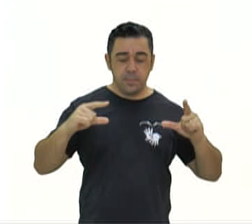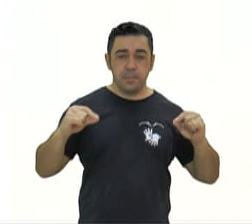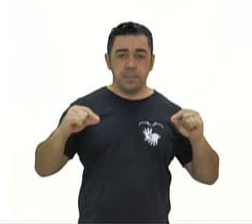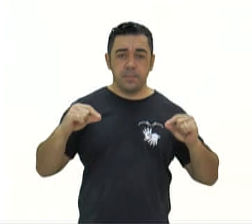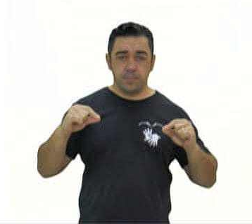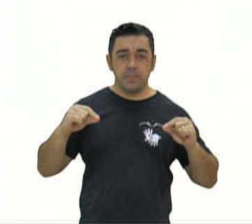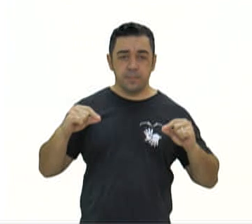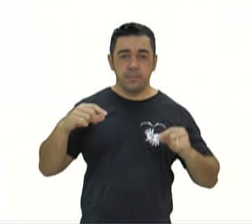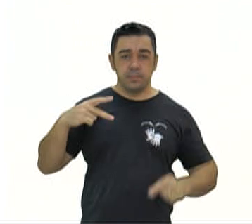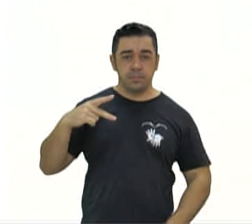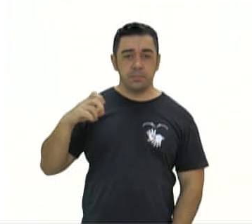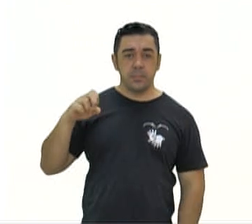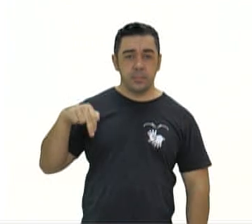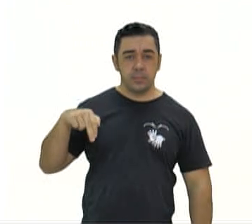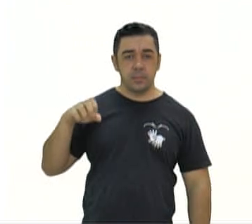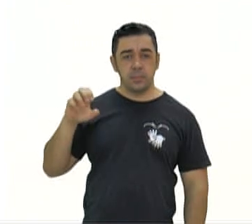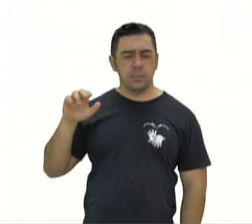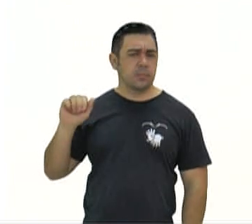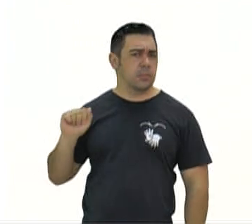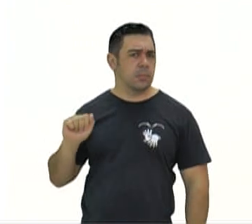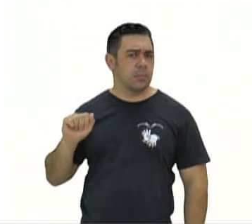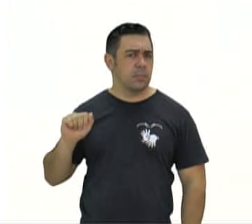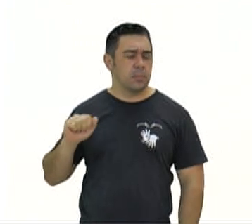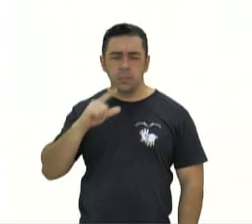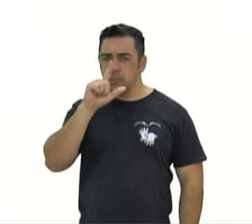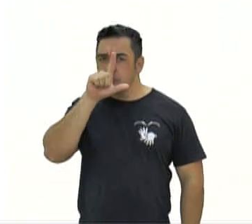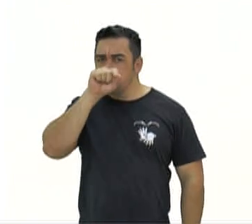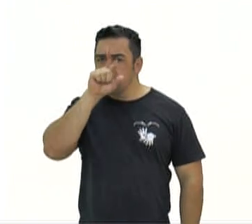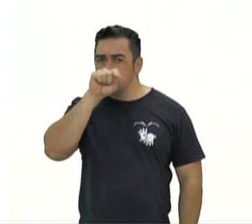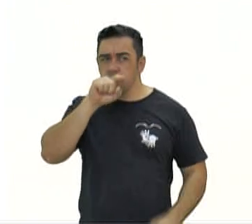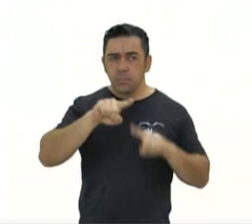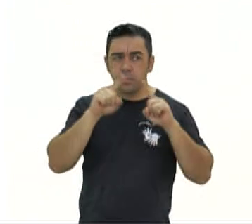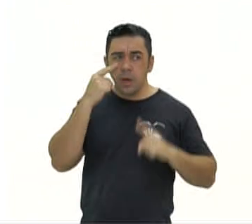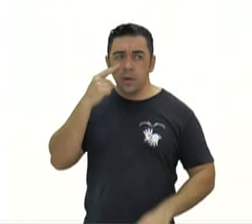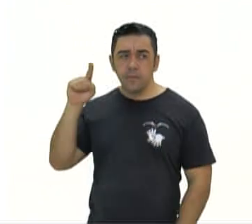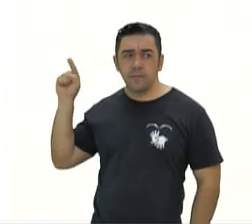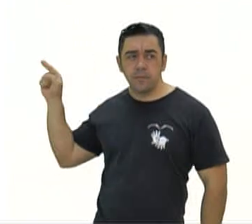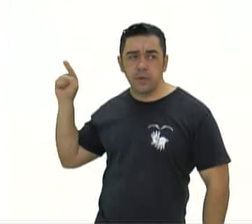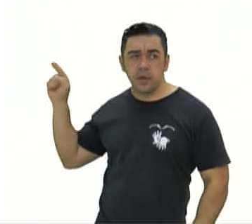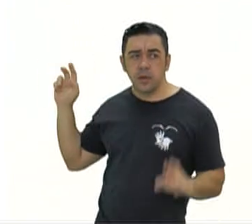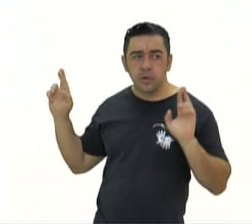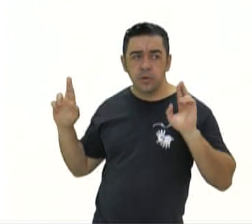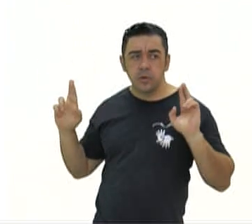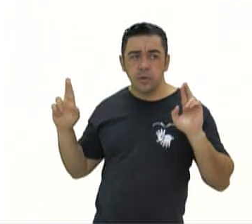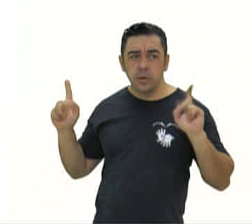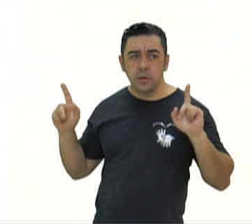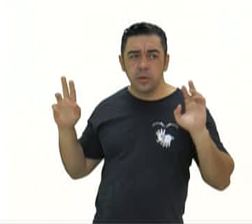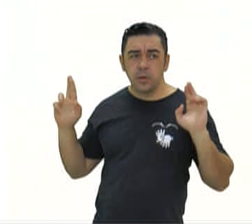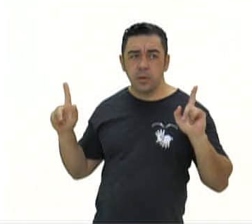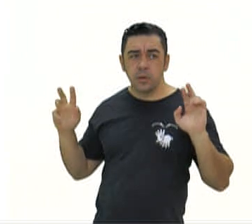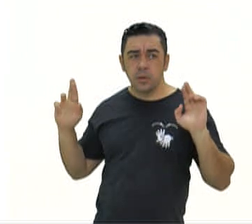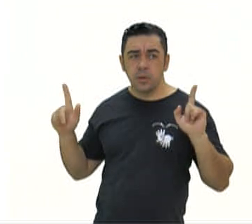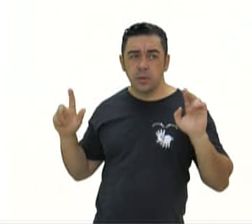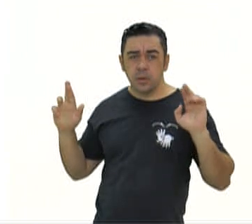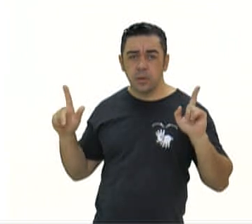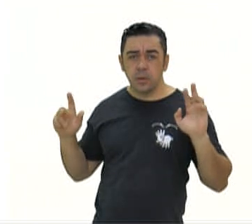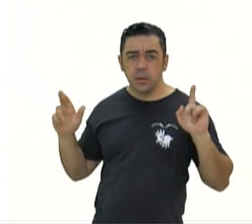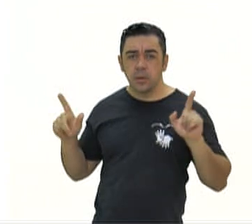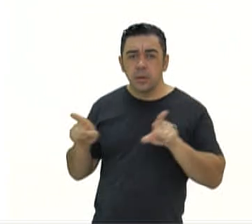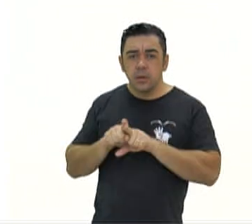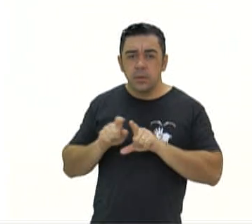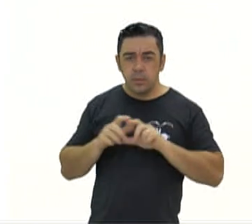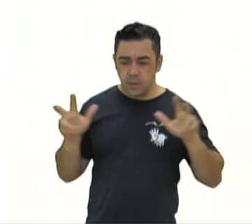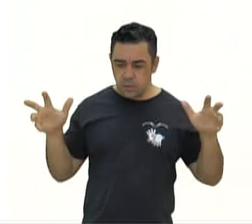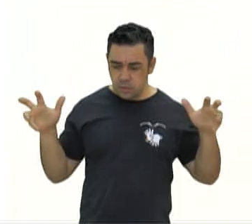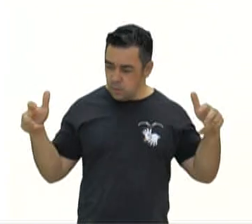indica apenas aves. Mas se a gente olhar, talvez essa imagem não dê para ver muito bem, mas tentem olhar, ó, tem marca de garras,